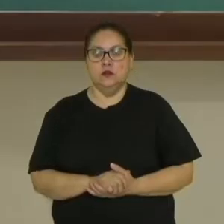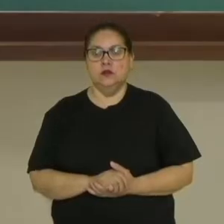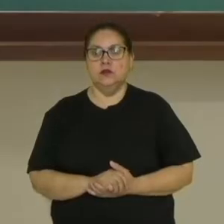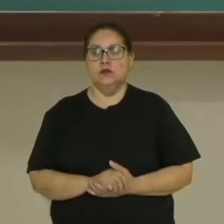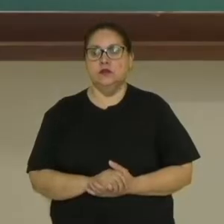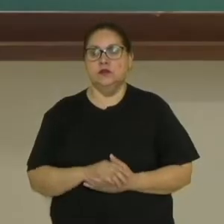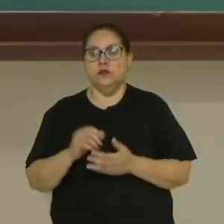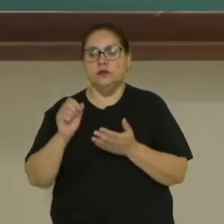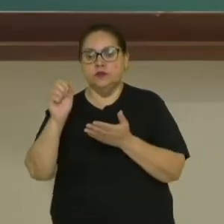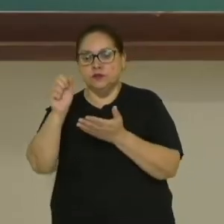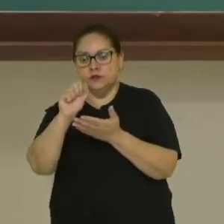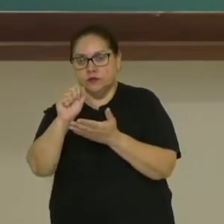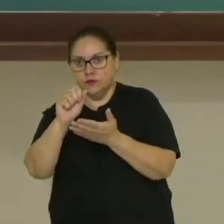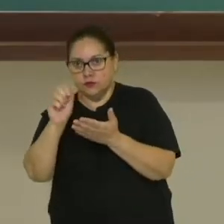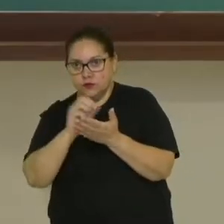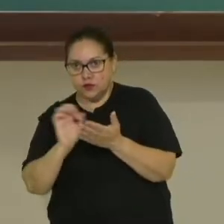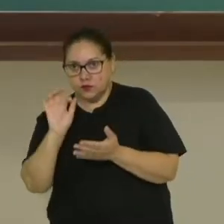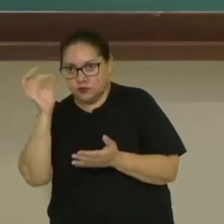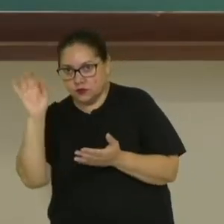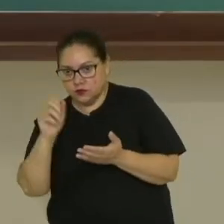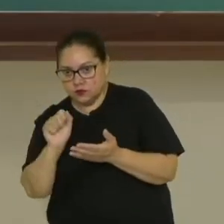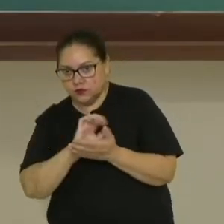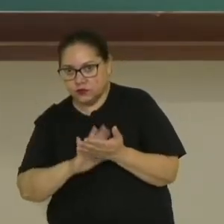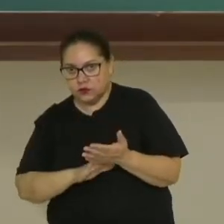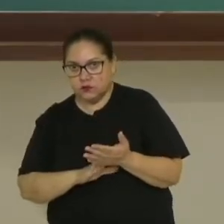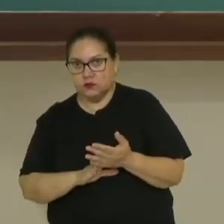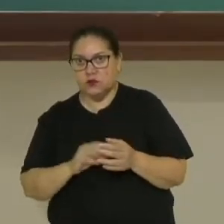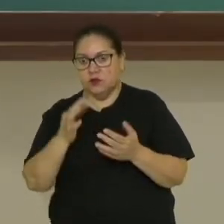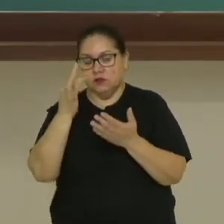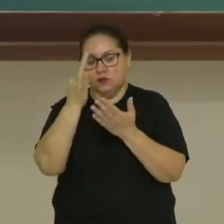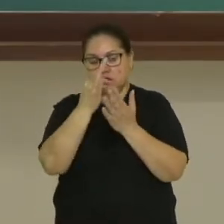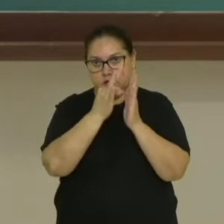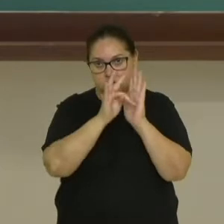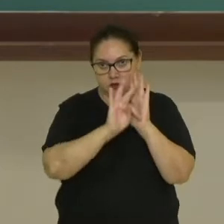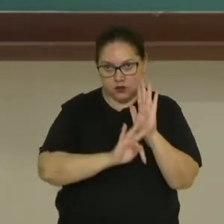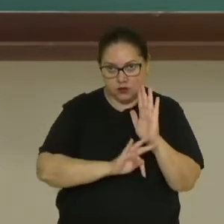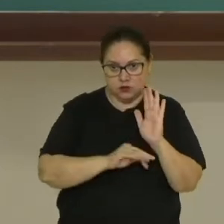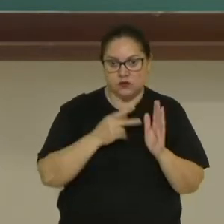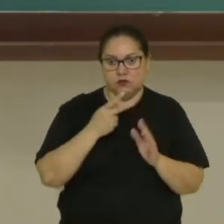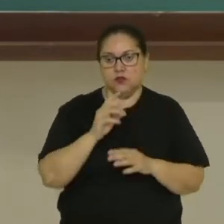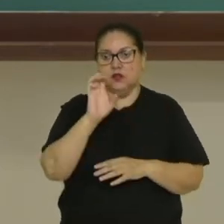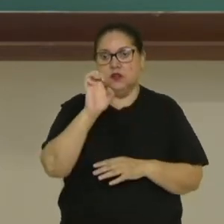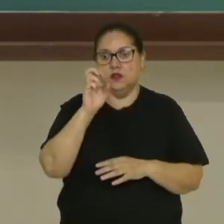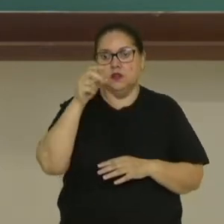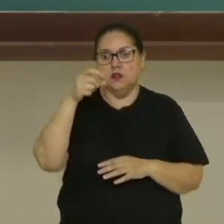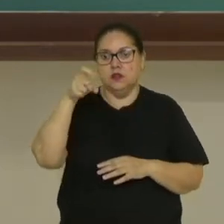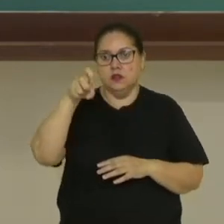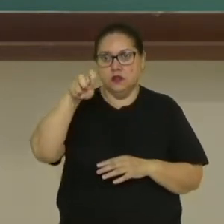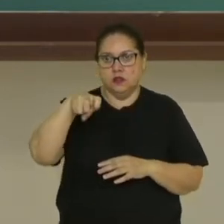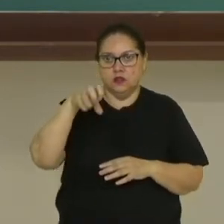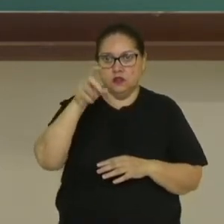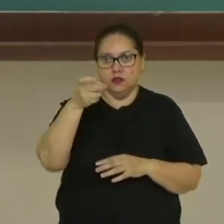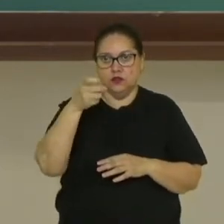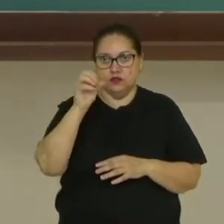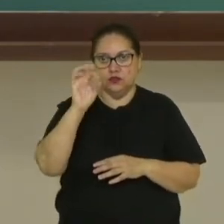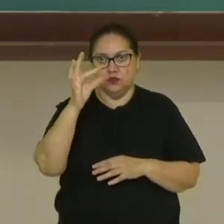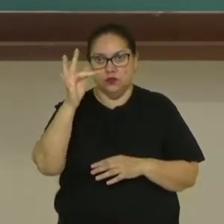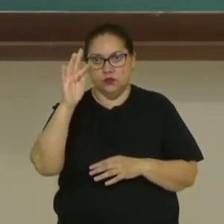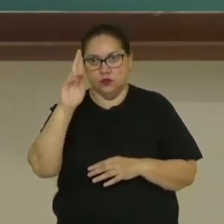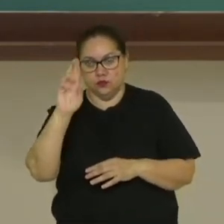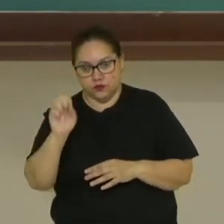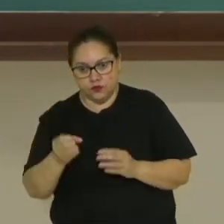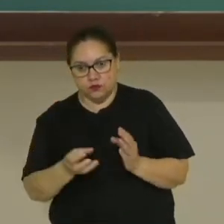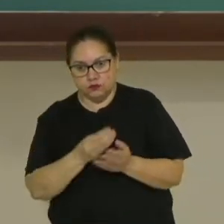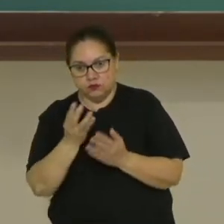Vamos para a correção da atividade? Olha só, a gente tem o texto aqui que vai falar sobre o enxofre lançado na atmosfera e a formação do dióxido